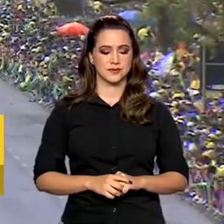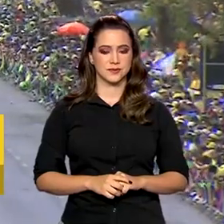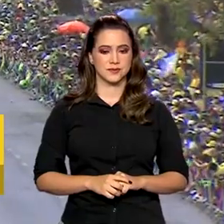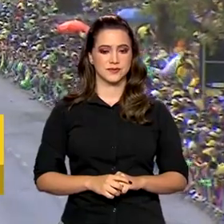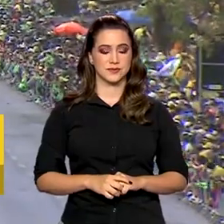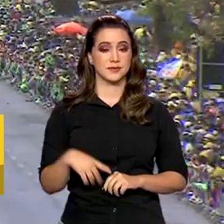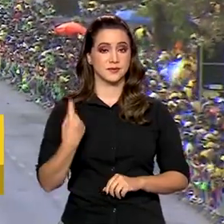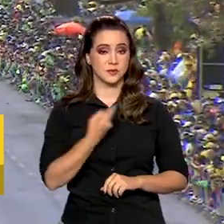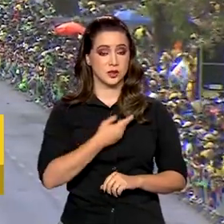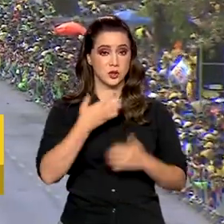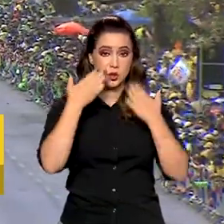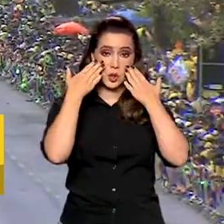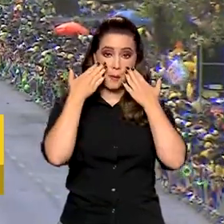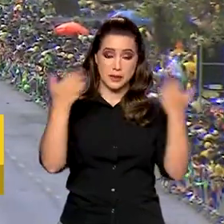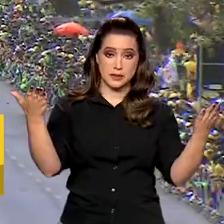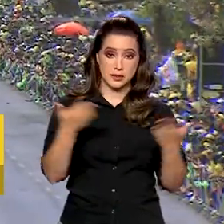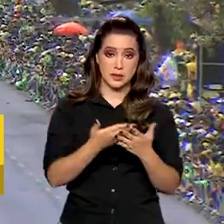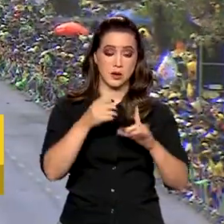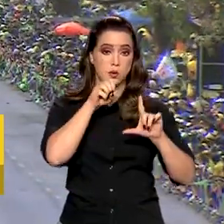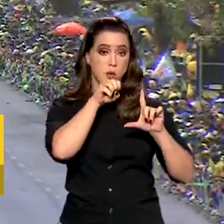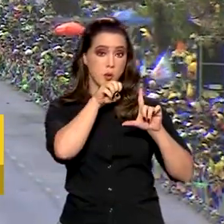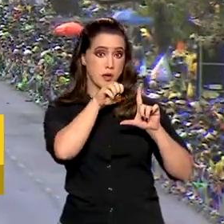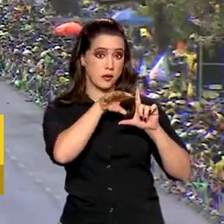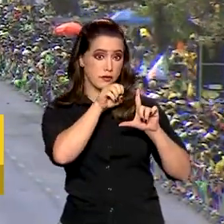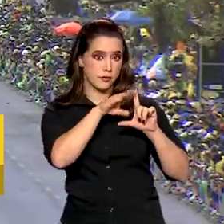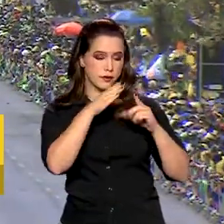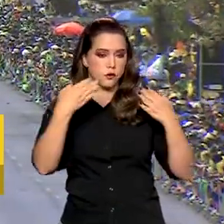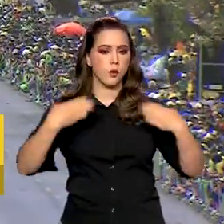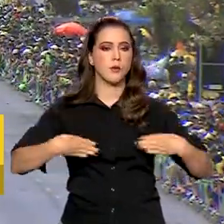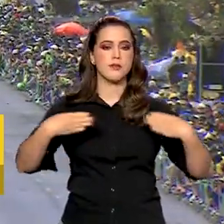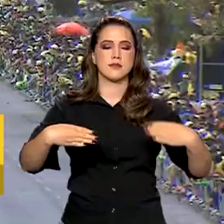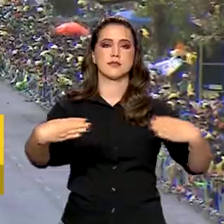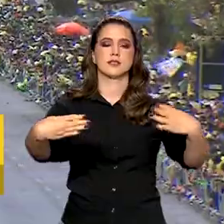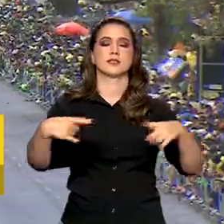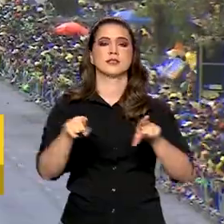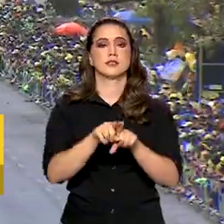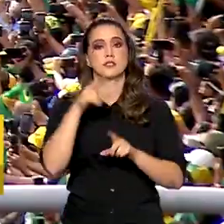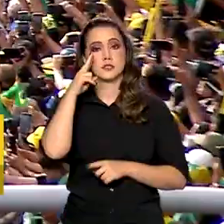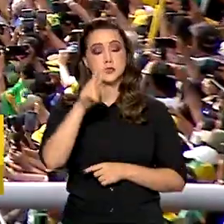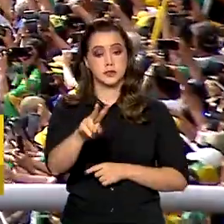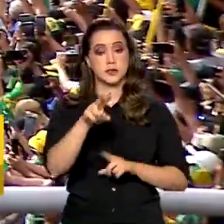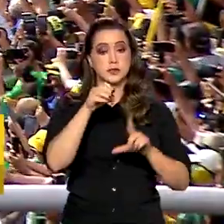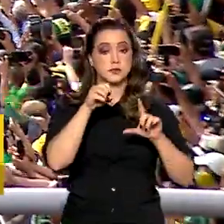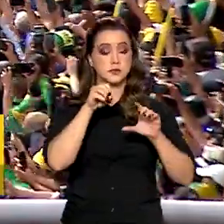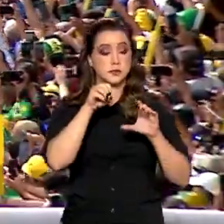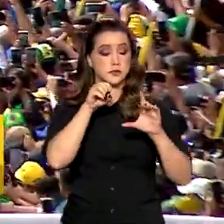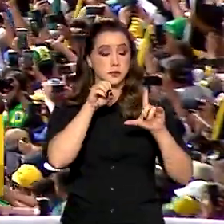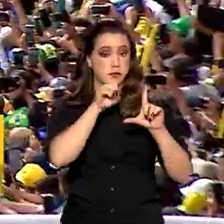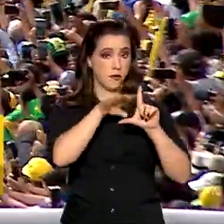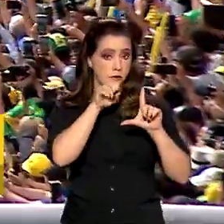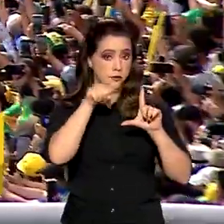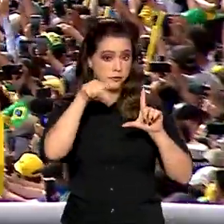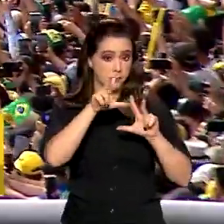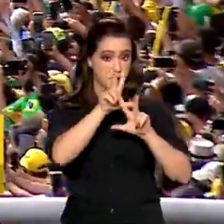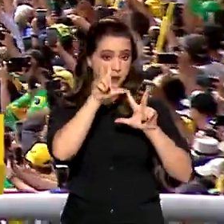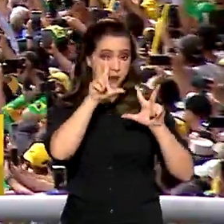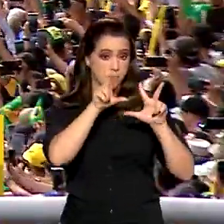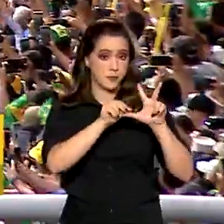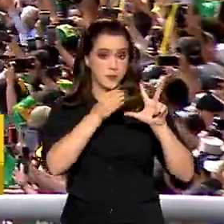A gente continua então com imagens ao vivo aqui da Esplanada dos Ministérios em Brasília. Você acompanha ao vivo aqui pela TV Brasil